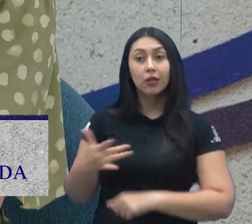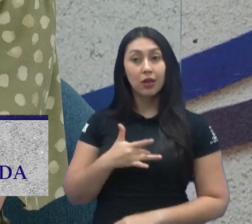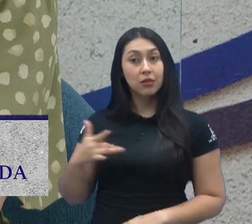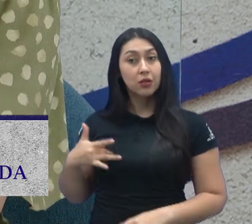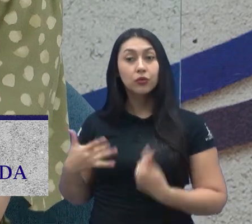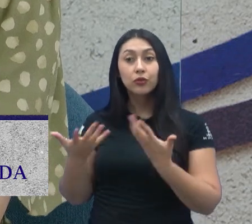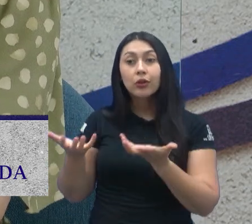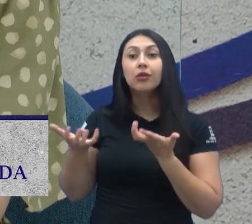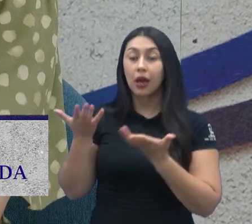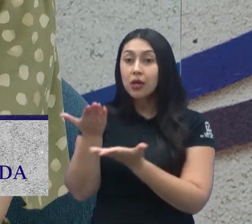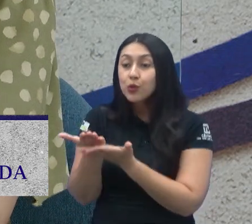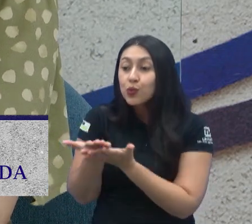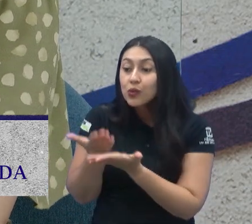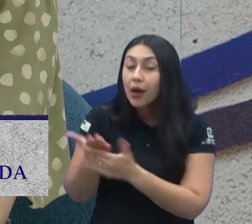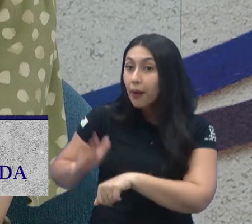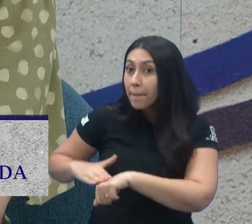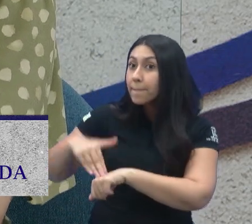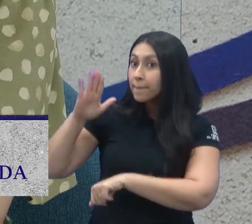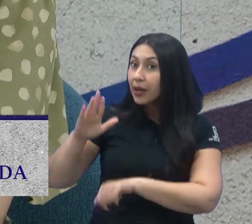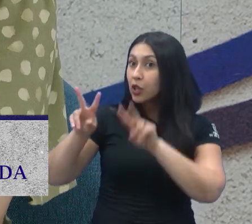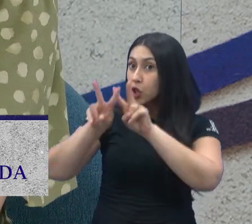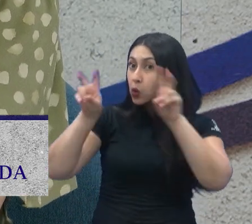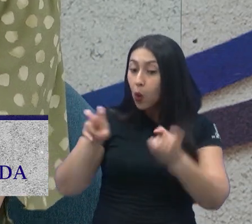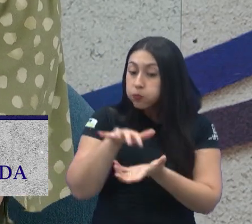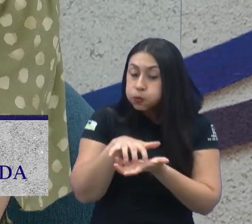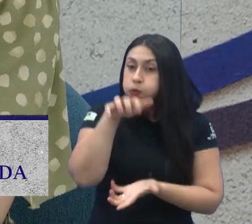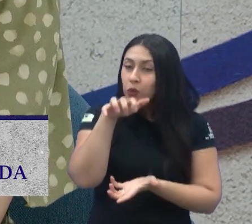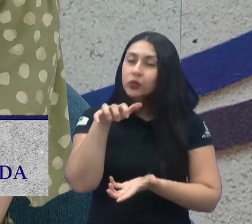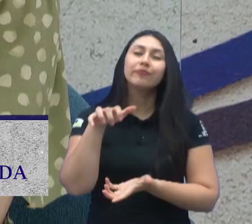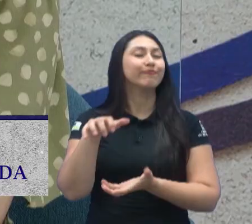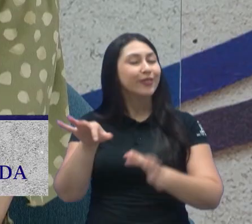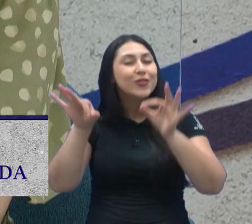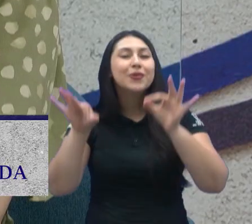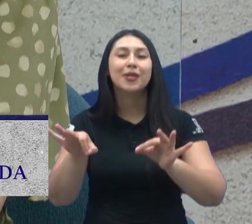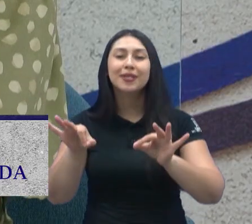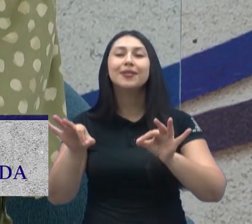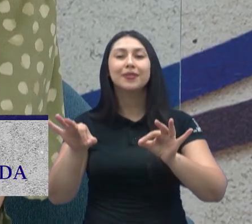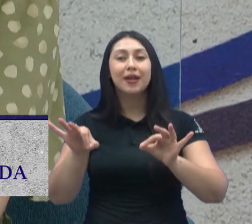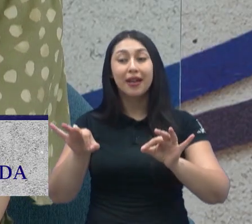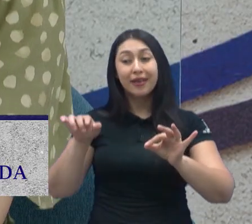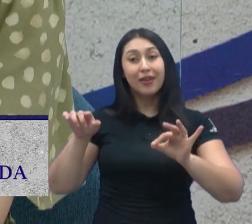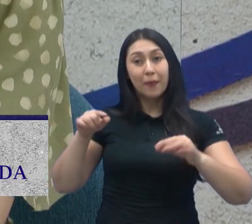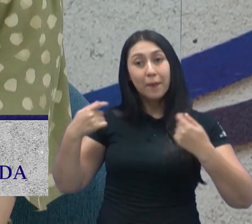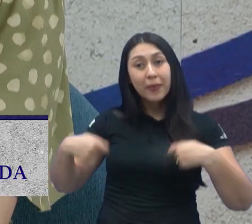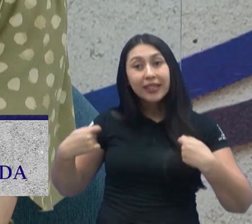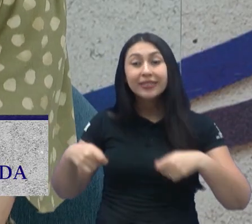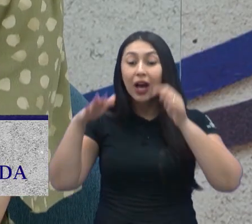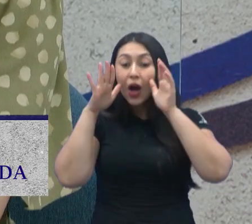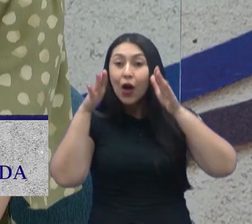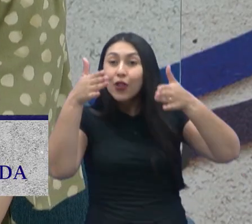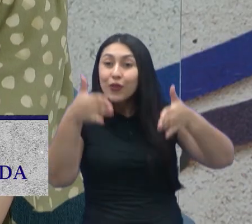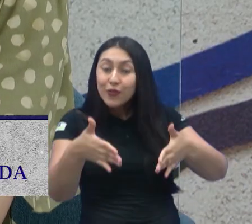buscam estudar um pouco mais sobre a gerontologia, com certeza terão a sua formação também mais voltadas para a